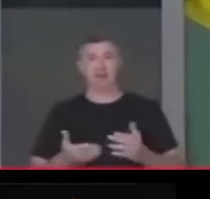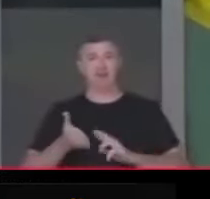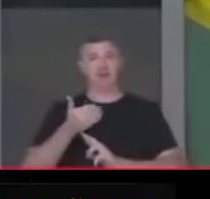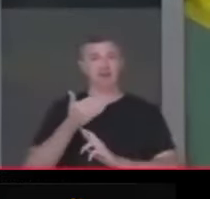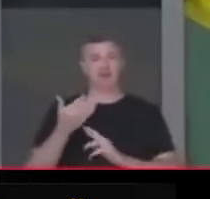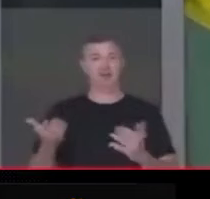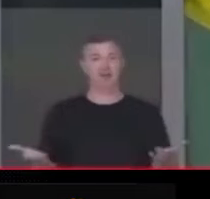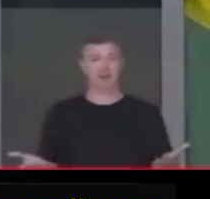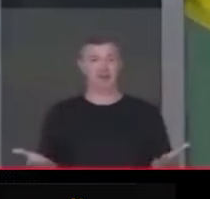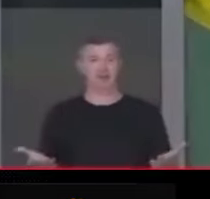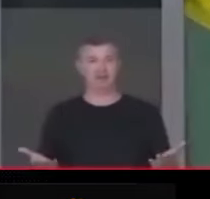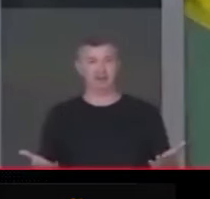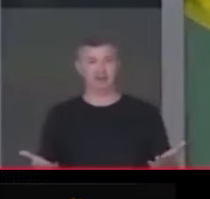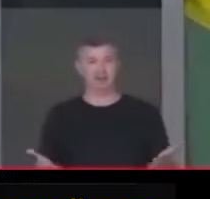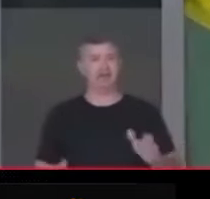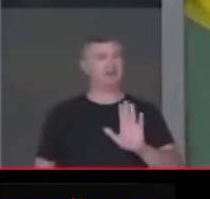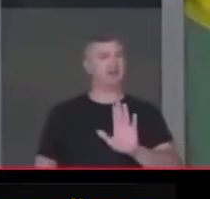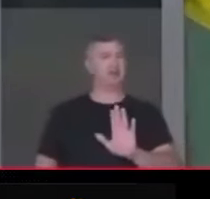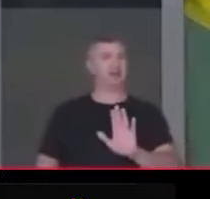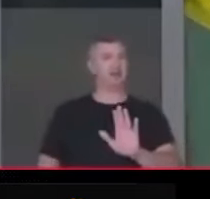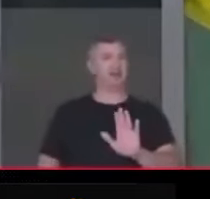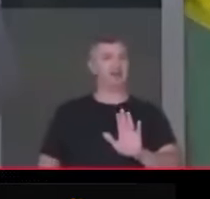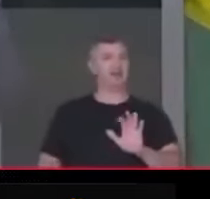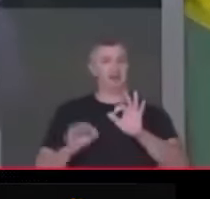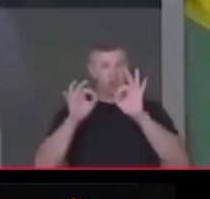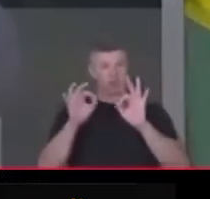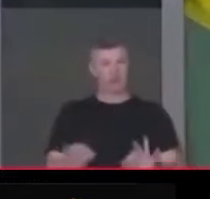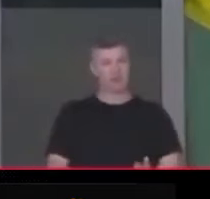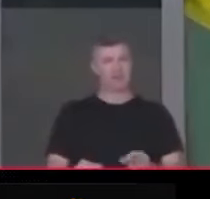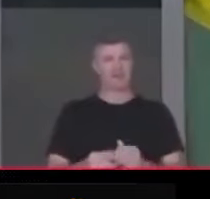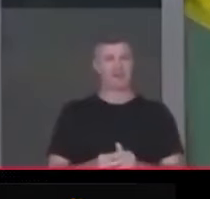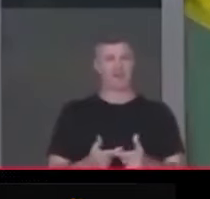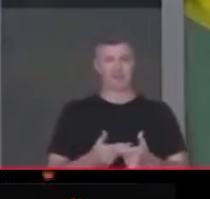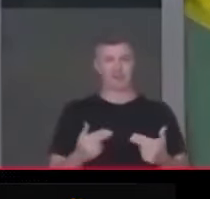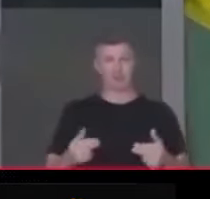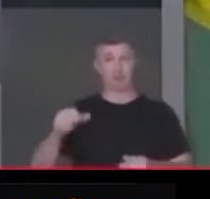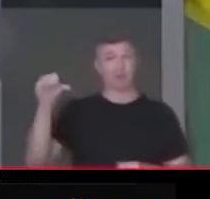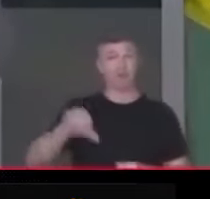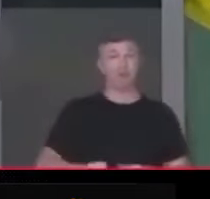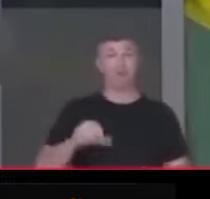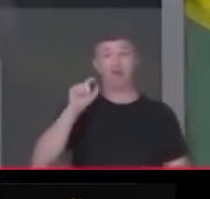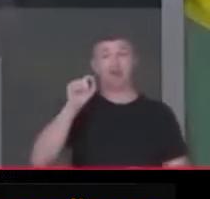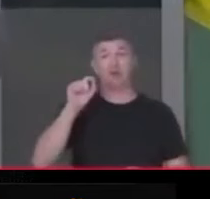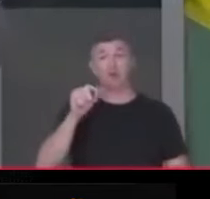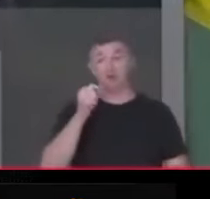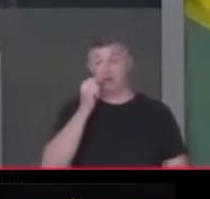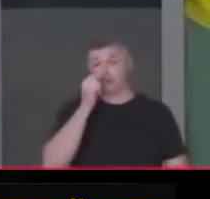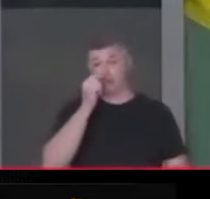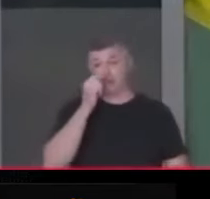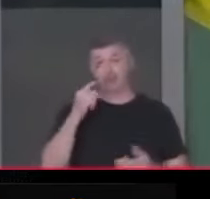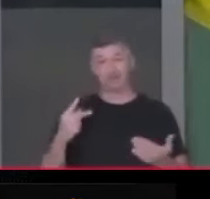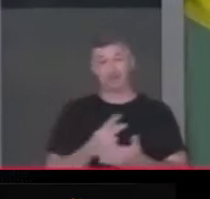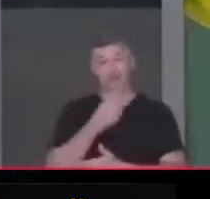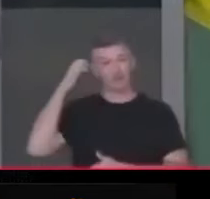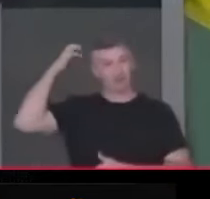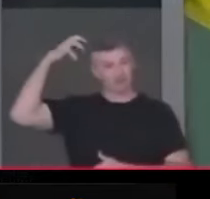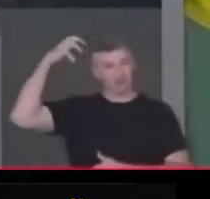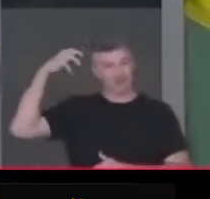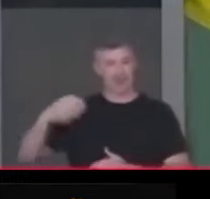embaixada. Mas tenham certeza de uma coisa, o pior deles foi o caso